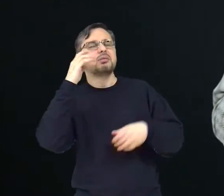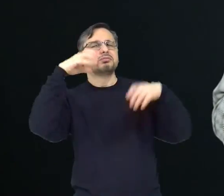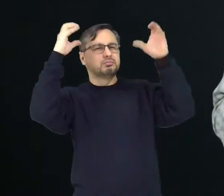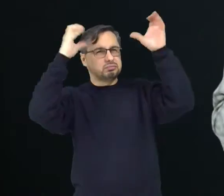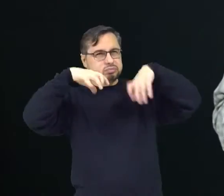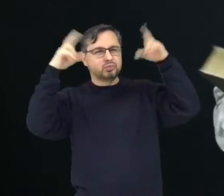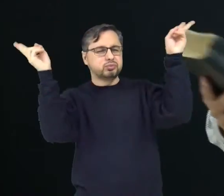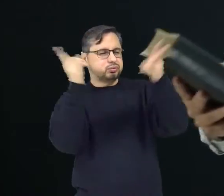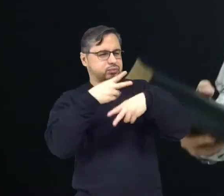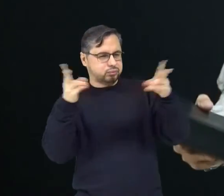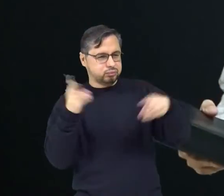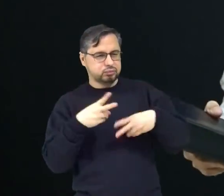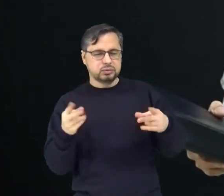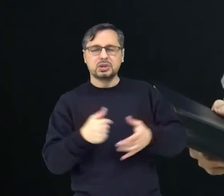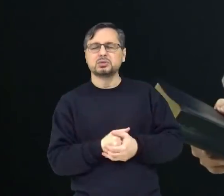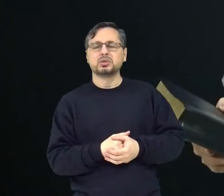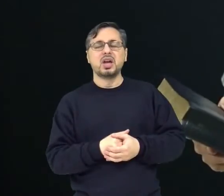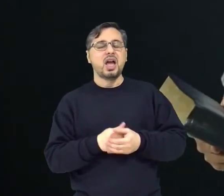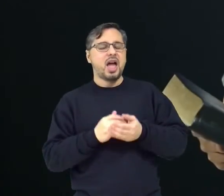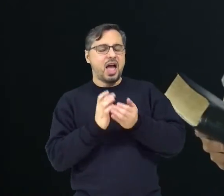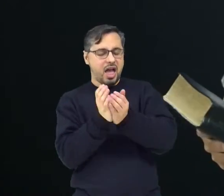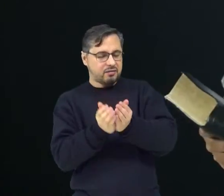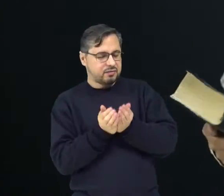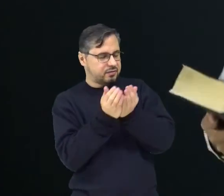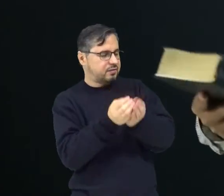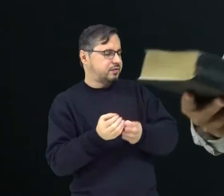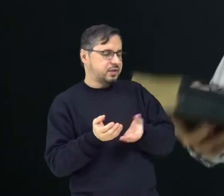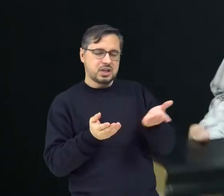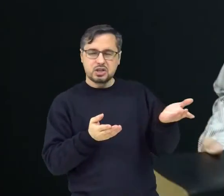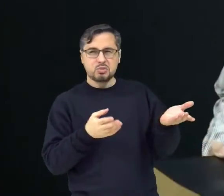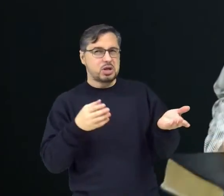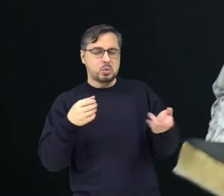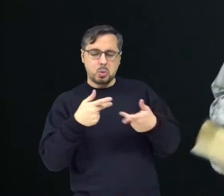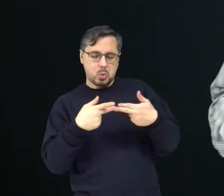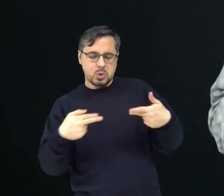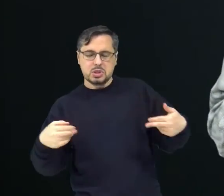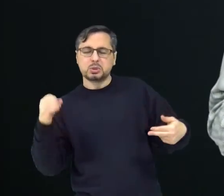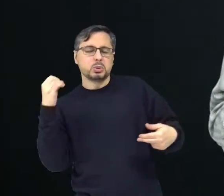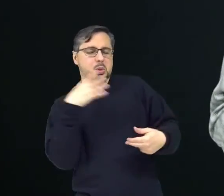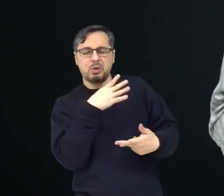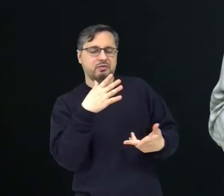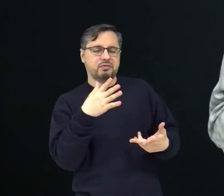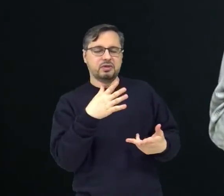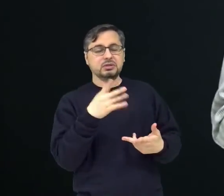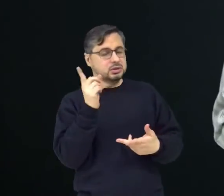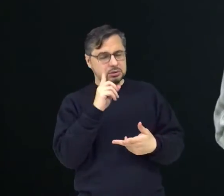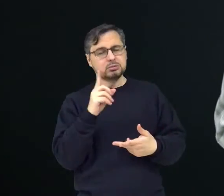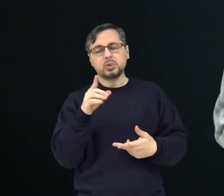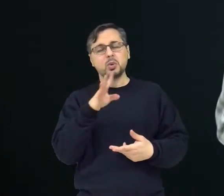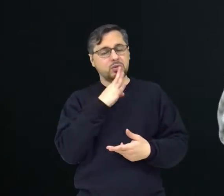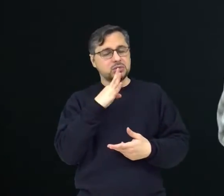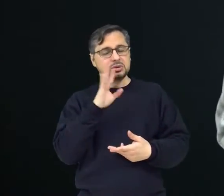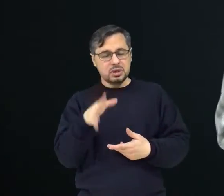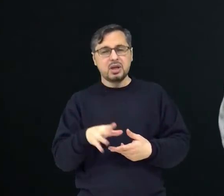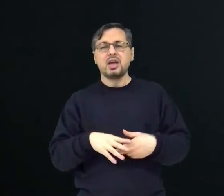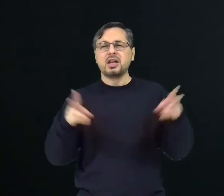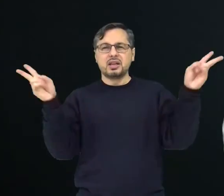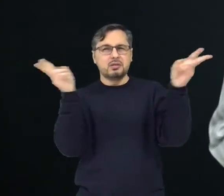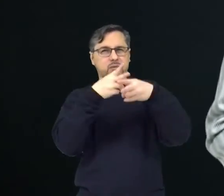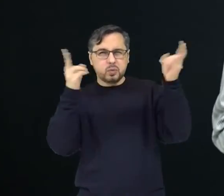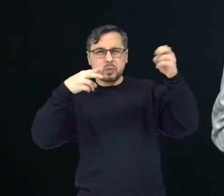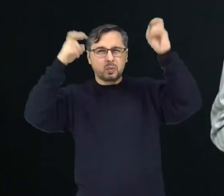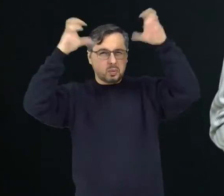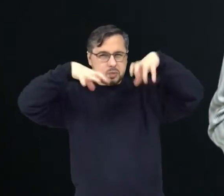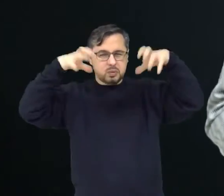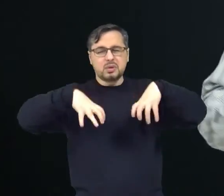tempestades, nem a viagem era algo novo para eles, e muito menos as tempestades, era algo inédito